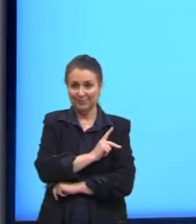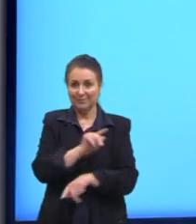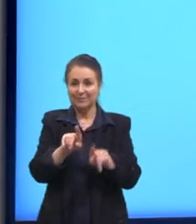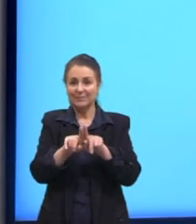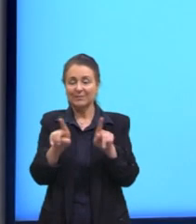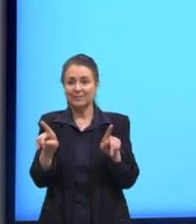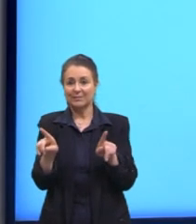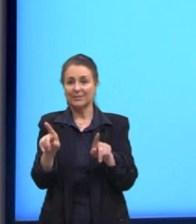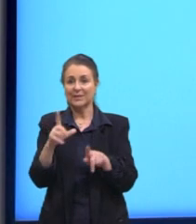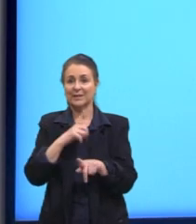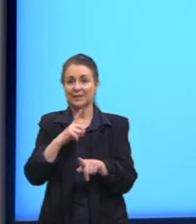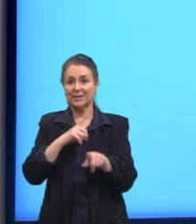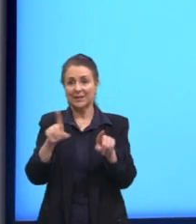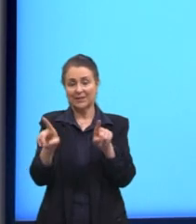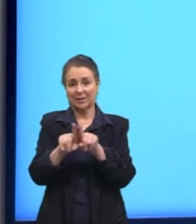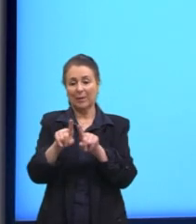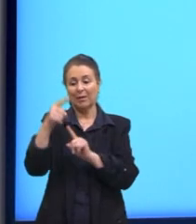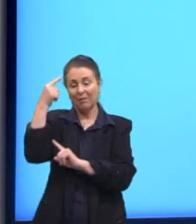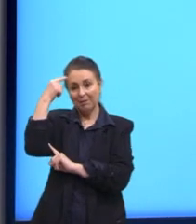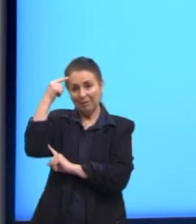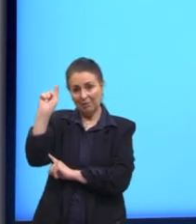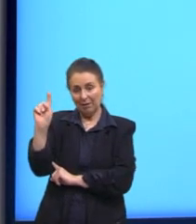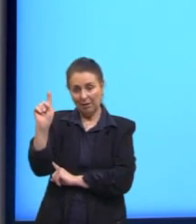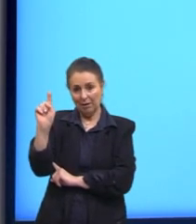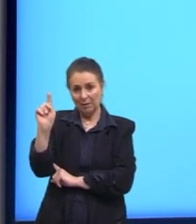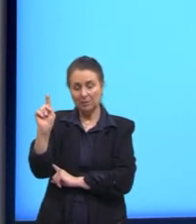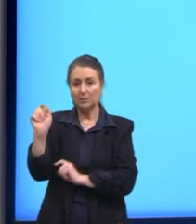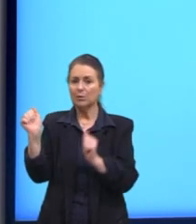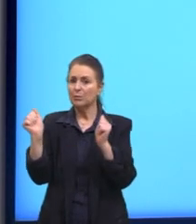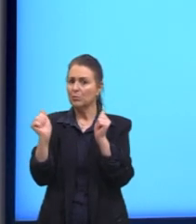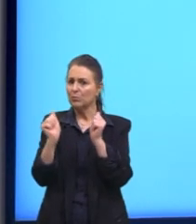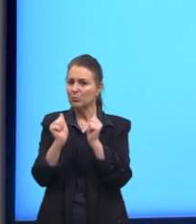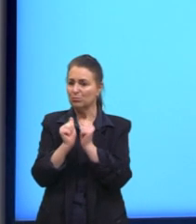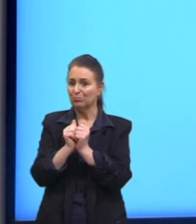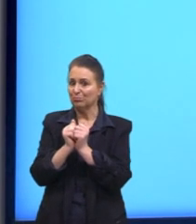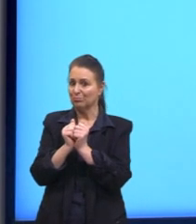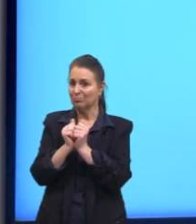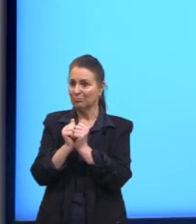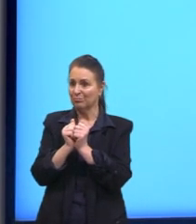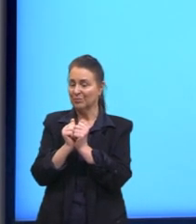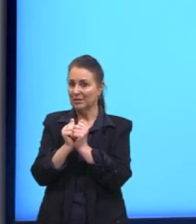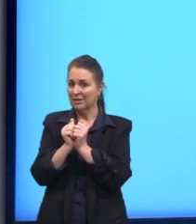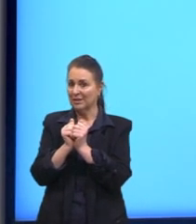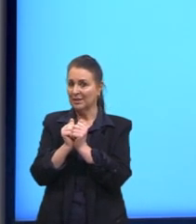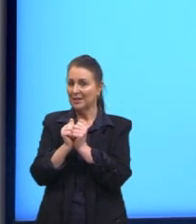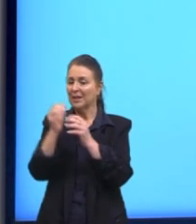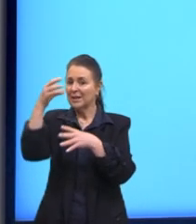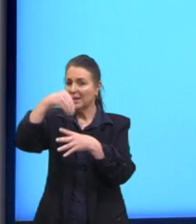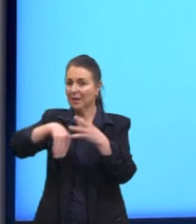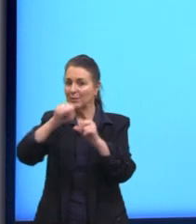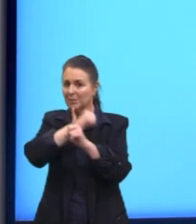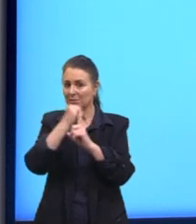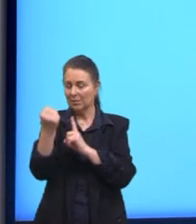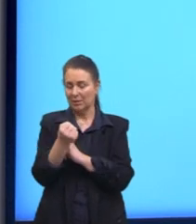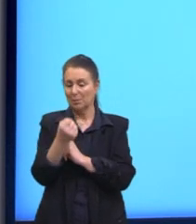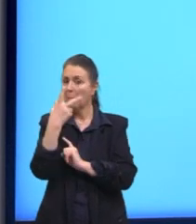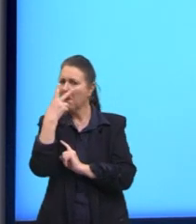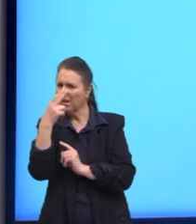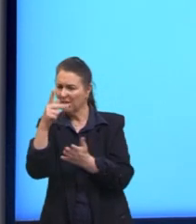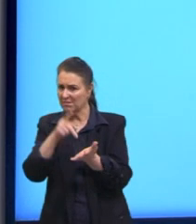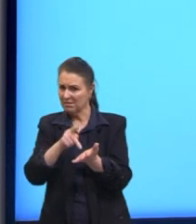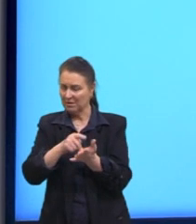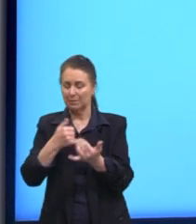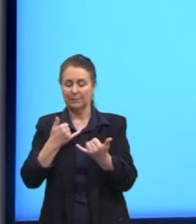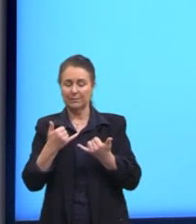Porém, a gente tem aí ideias que são comumente jogadas, né, na sociedade como verdadeiras. Como,